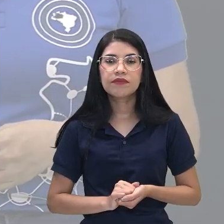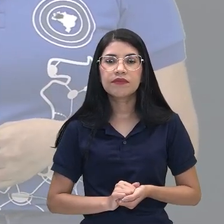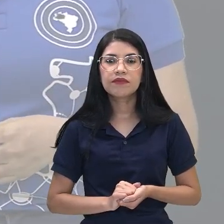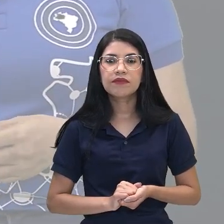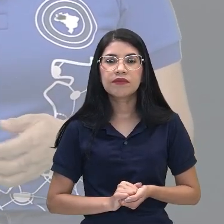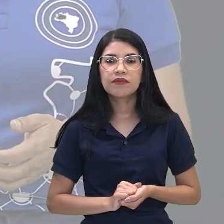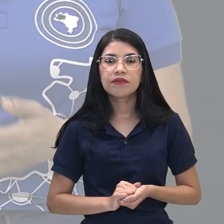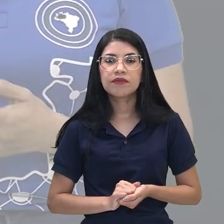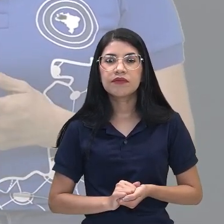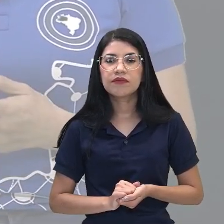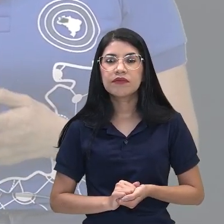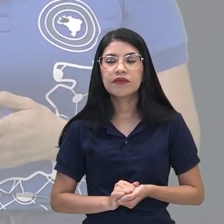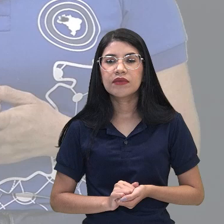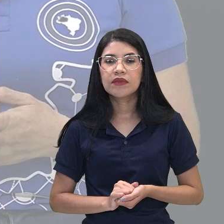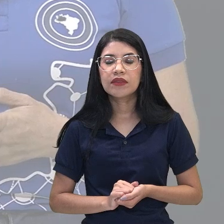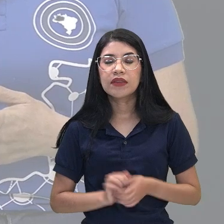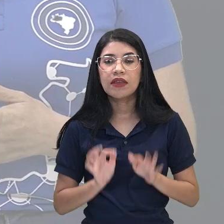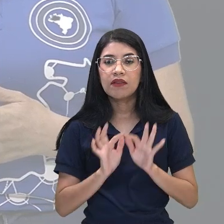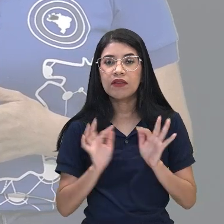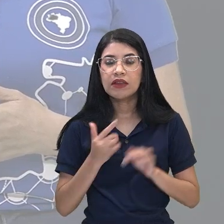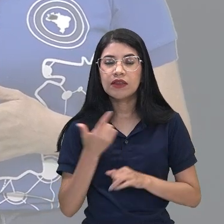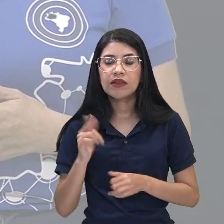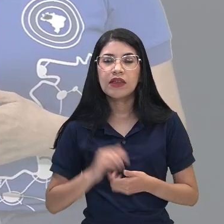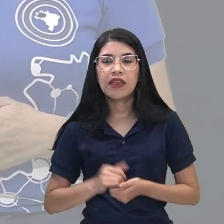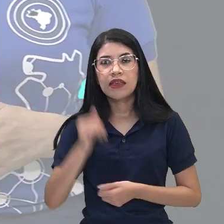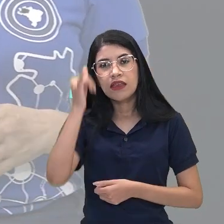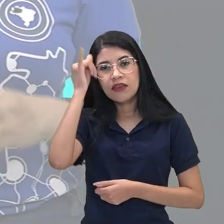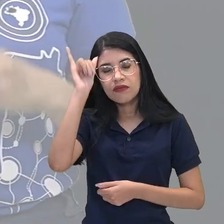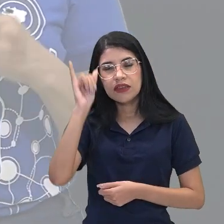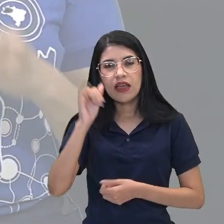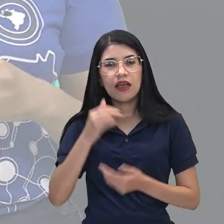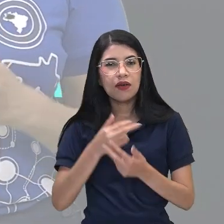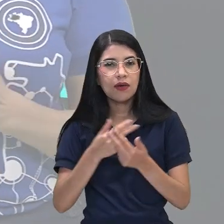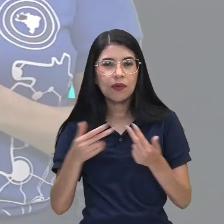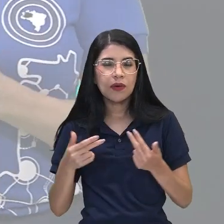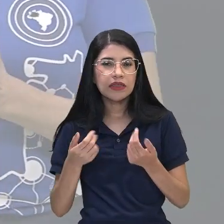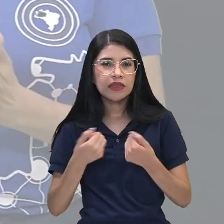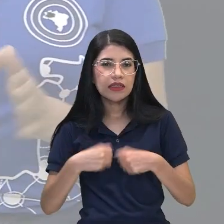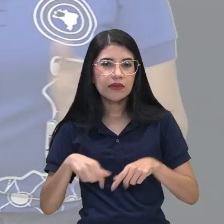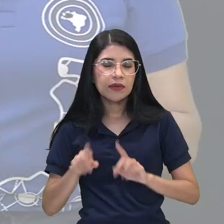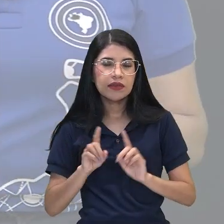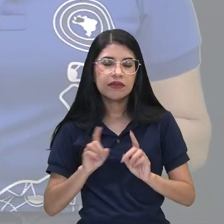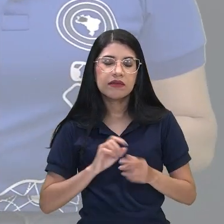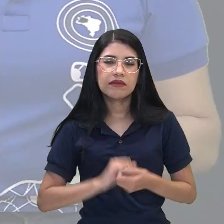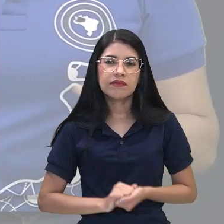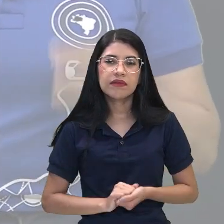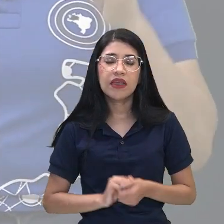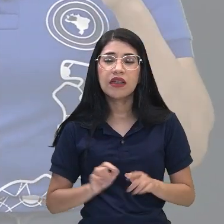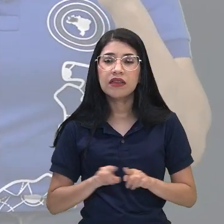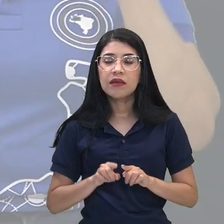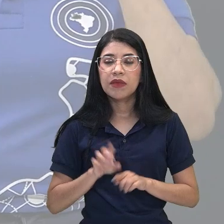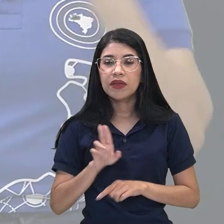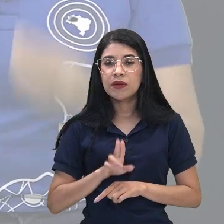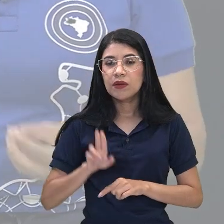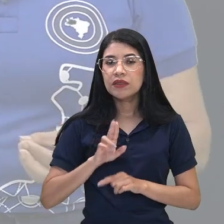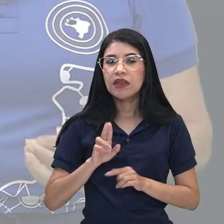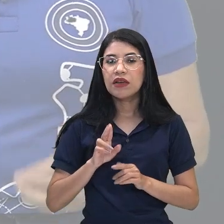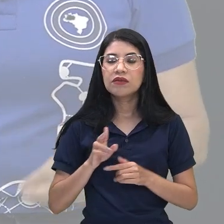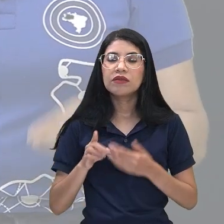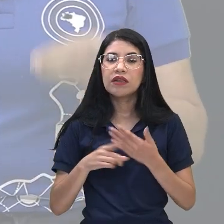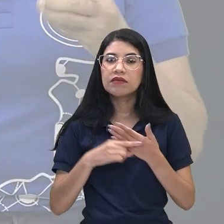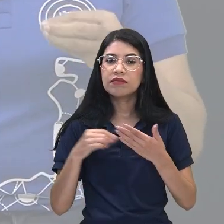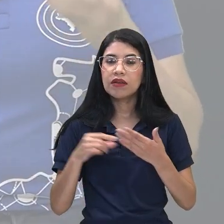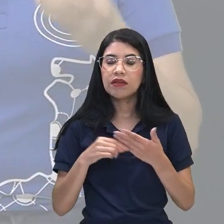Inutiliza trucate, cortar o inútil. Então, isso também é utilizado em suas obras. Olha, se